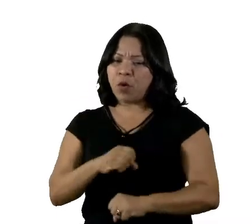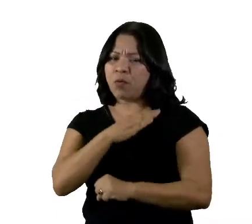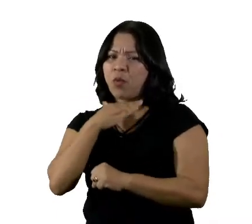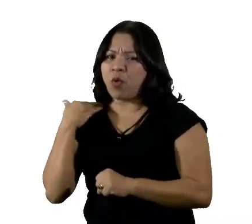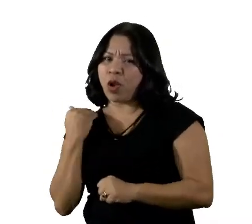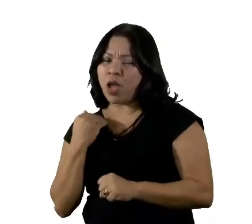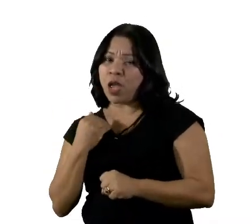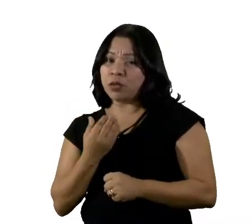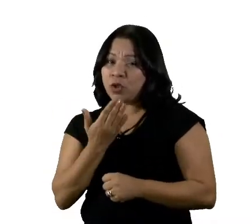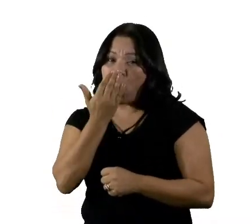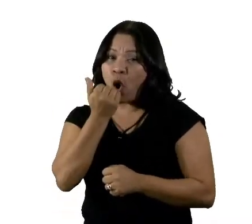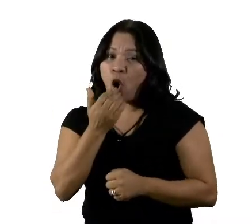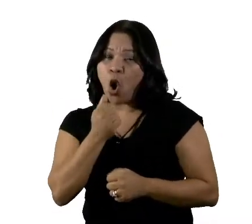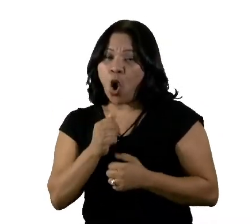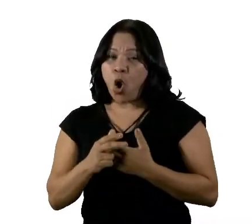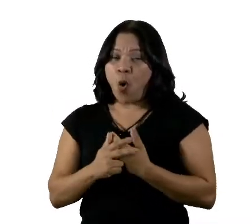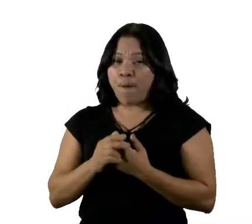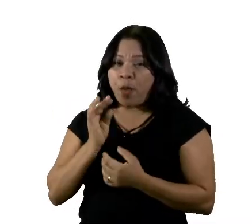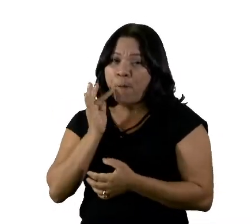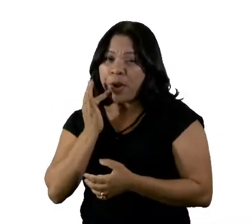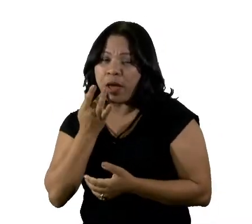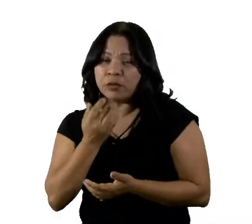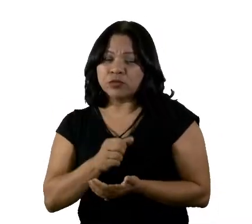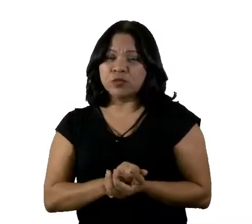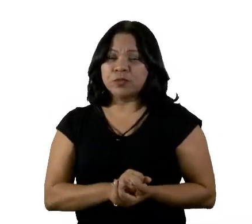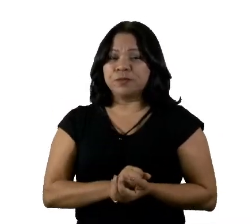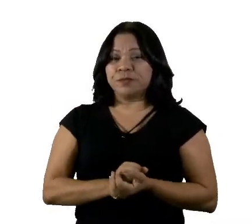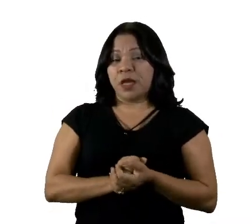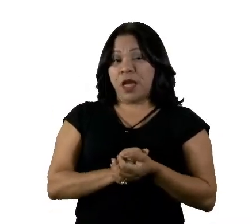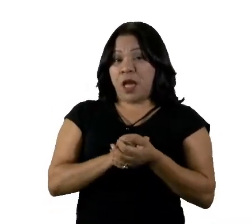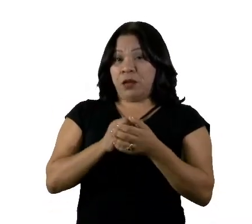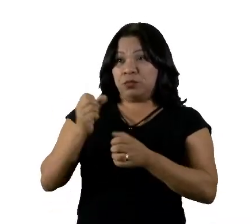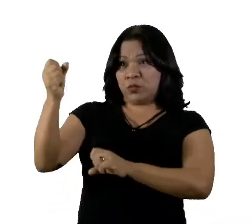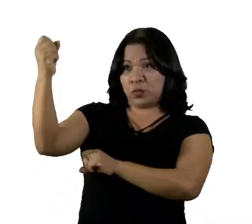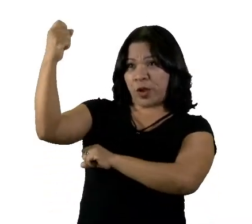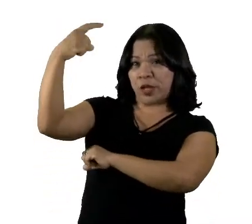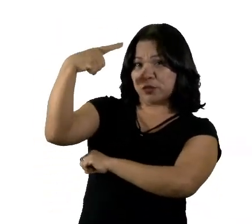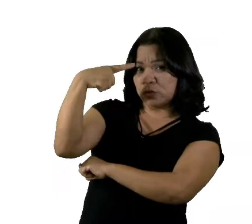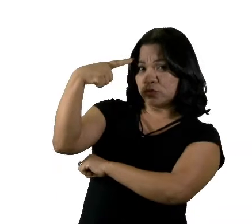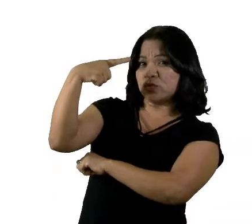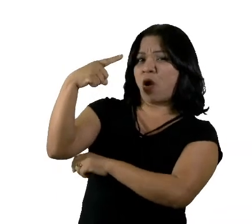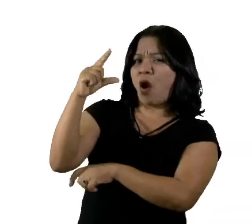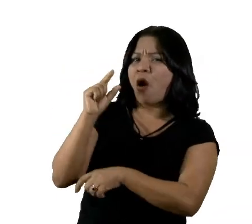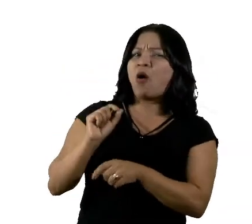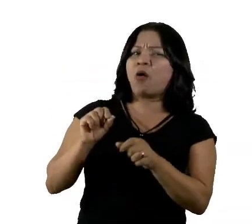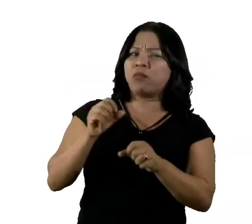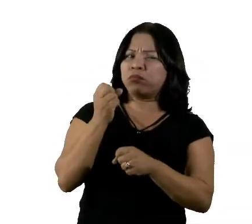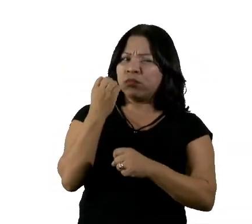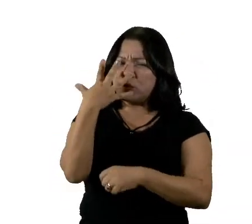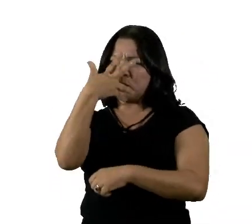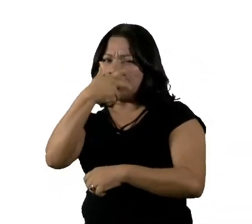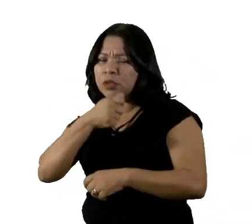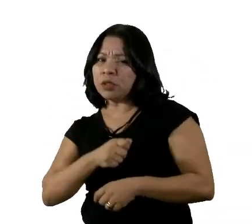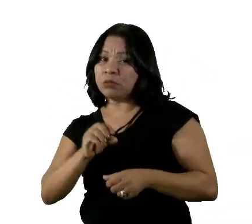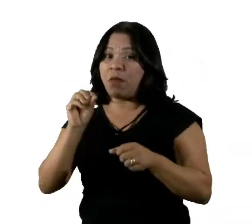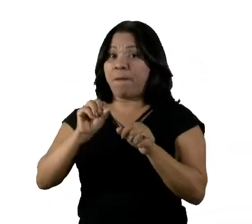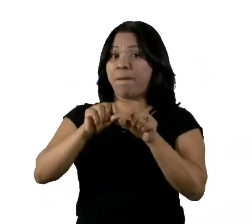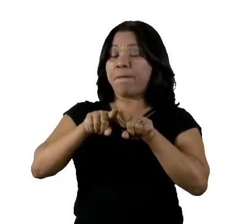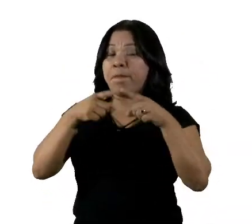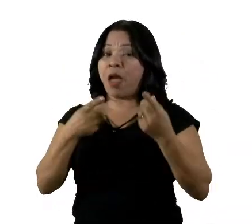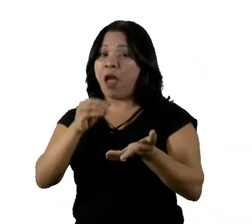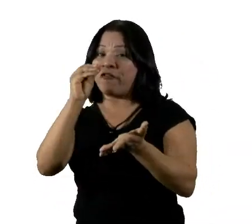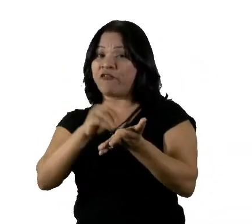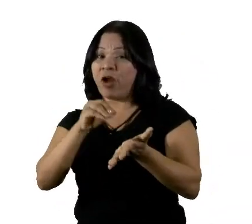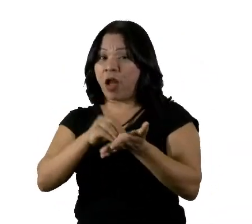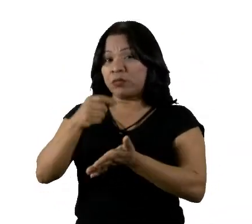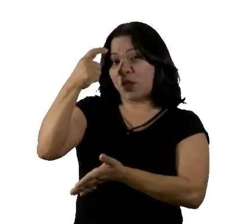No lugar onde o pôr do sol é espetacular, há também falta de consciência ambiental. A Praia da Graciosa,